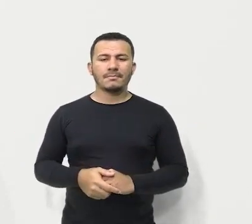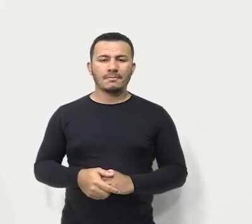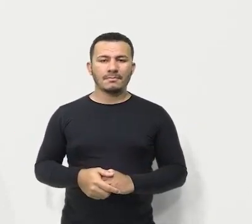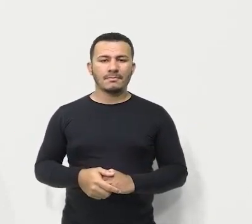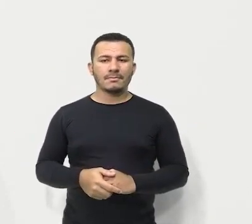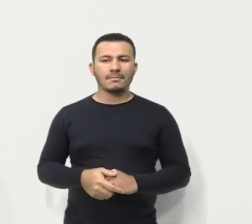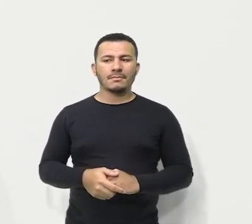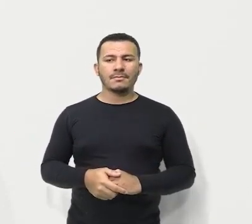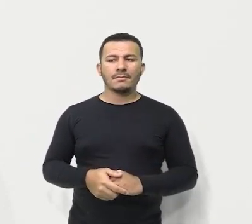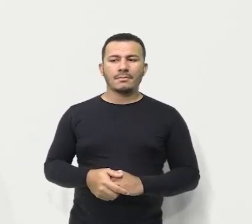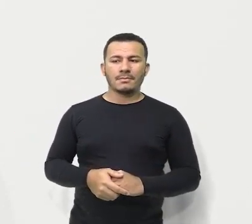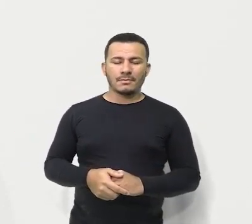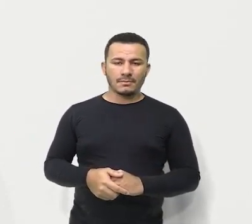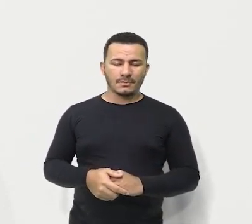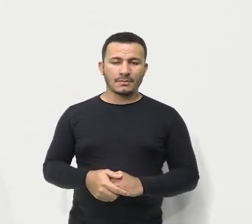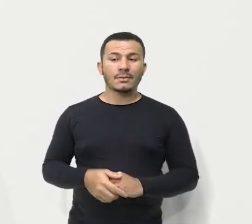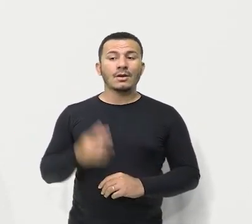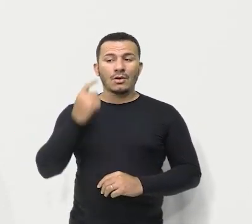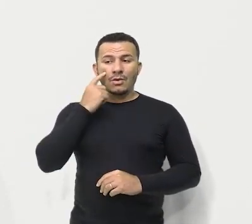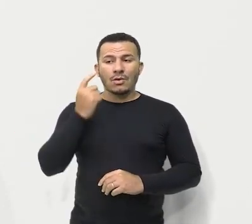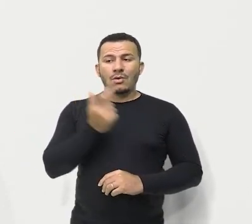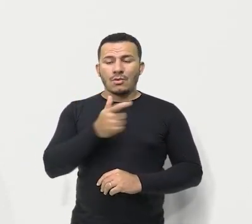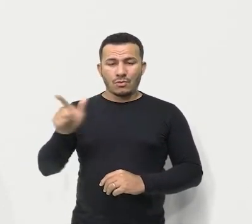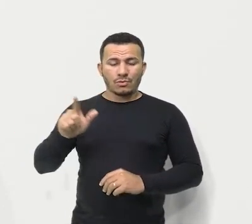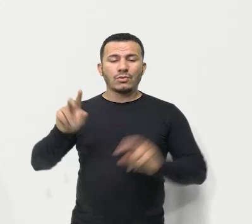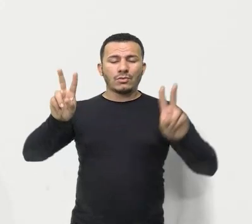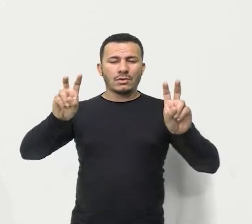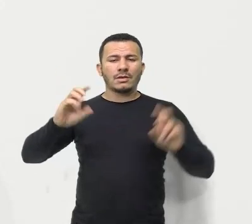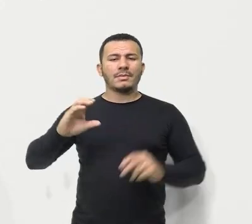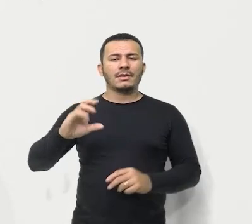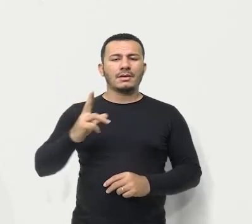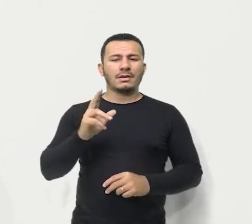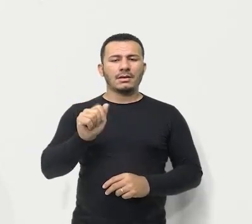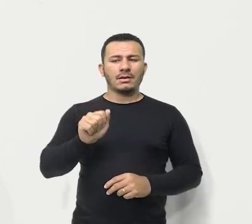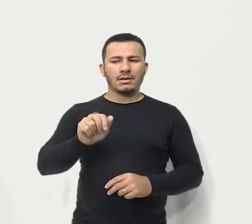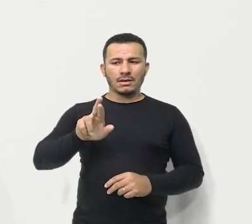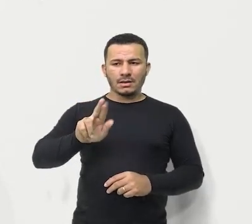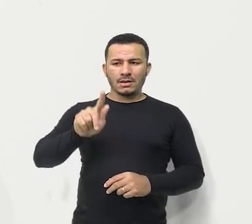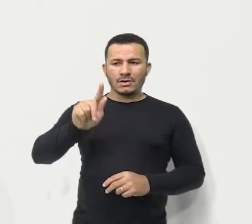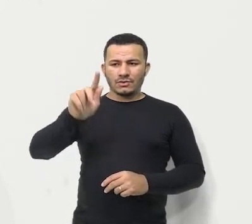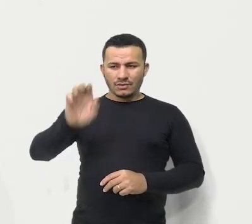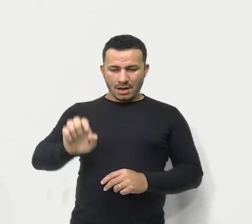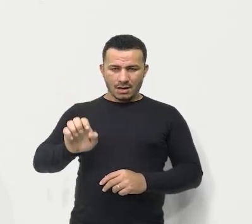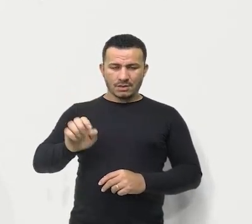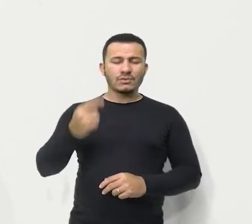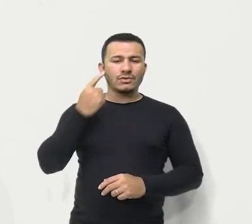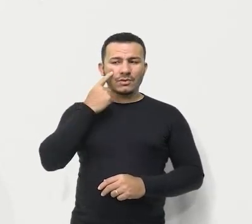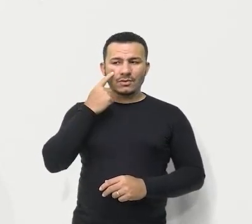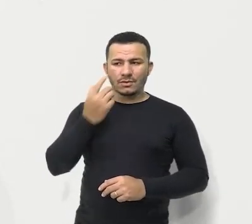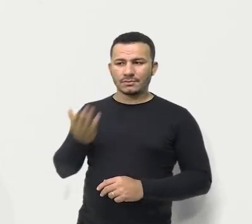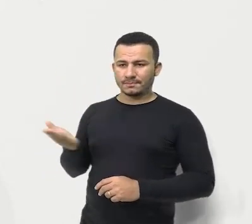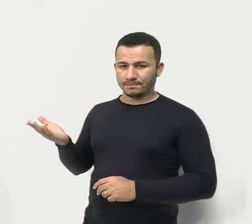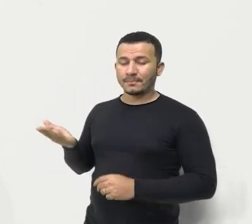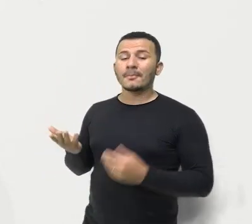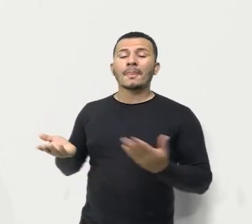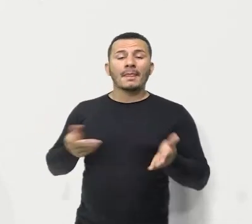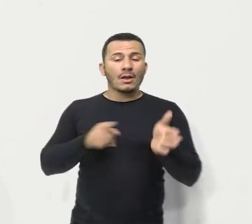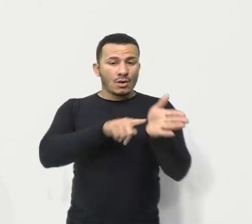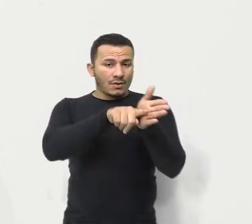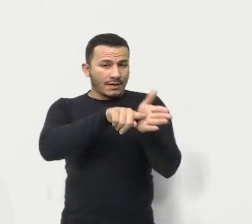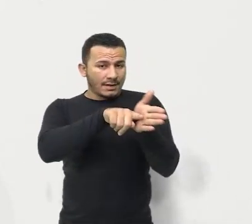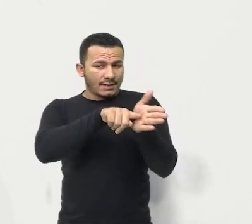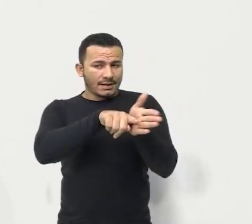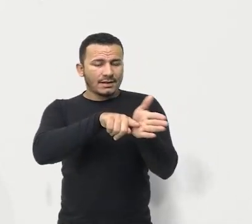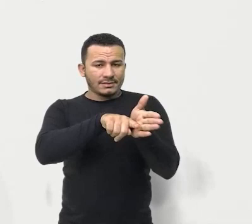já comentou. Vamos aqui, então, explorar a charge. Olhem aqui. Então, agora a gente vai analisar a